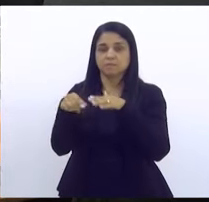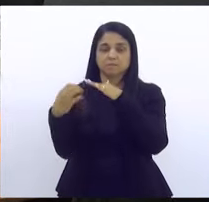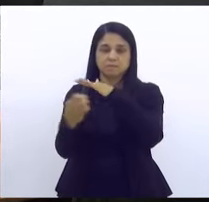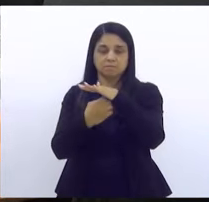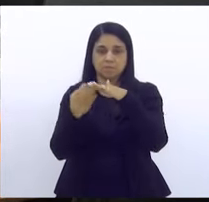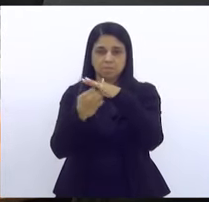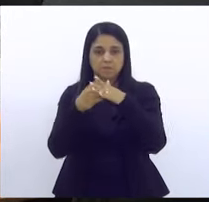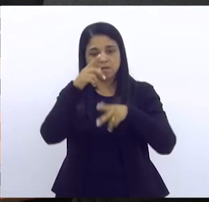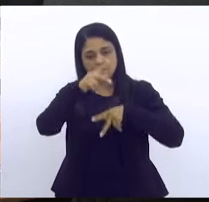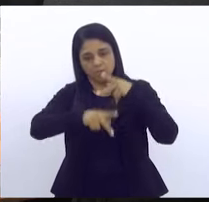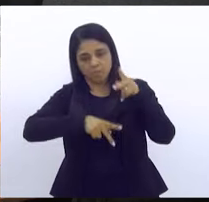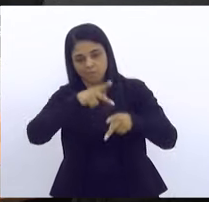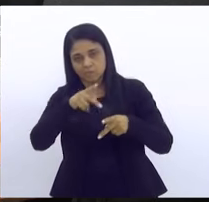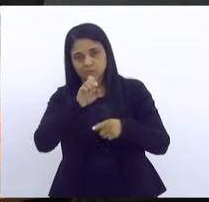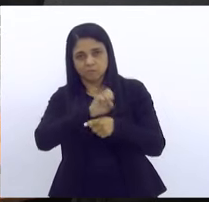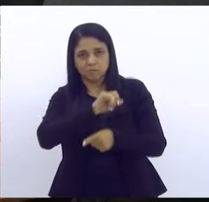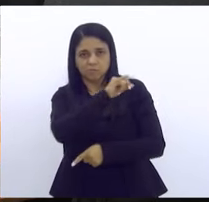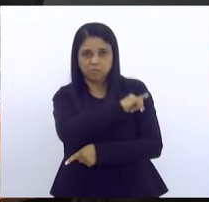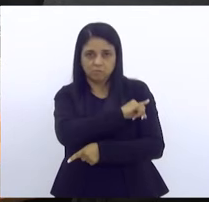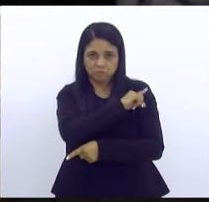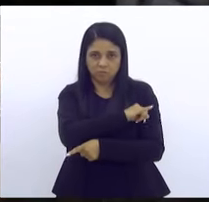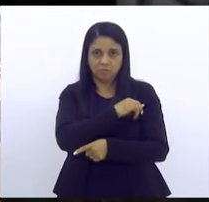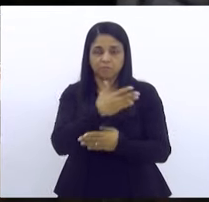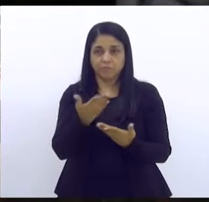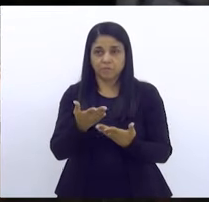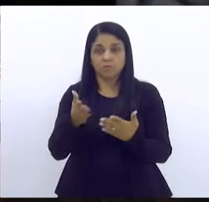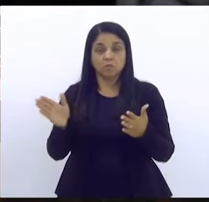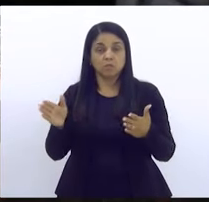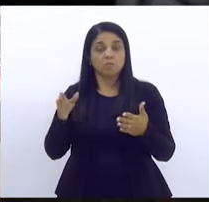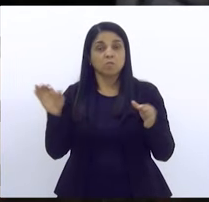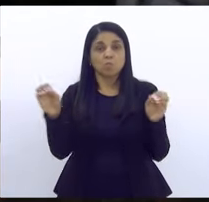para com a população do estado do Rio de Janeiro. Bom, e não